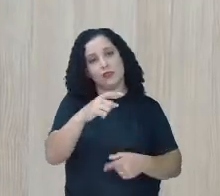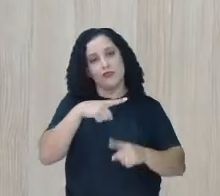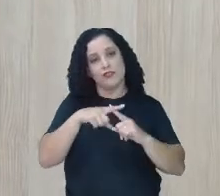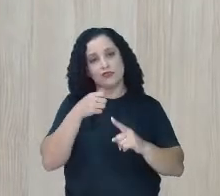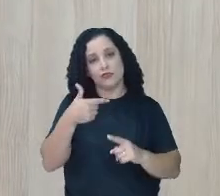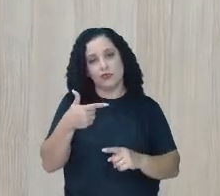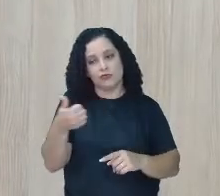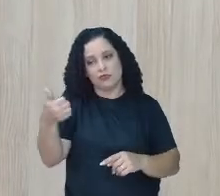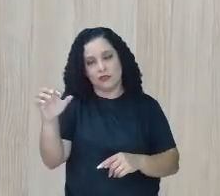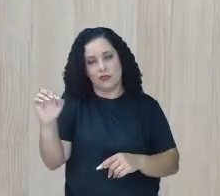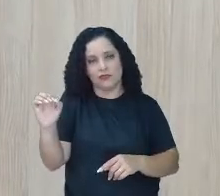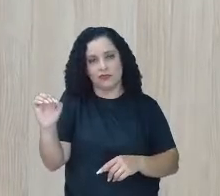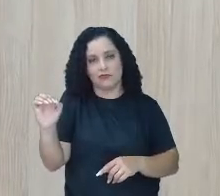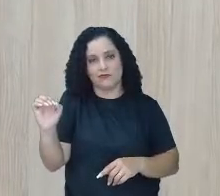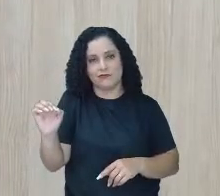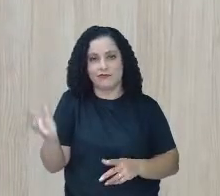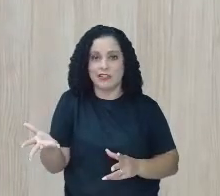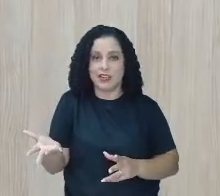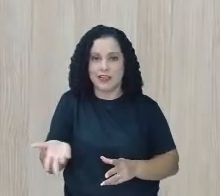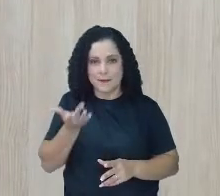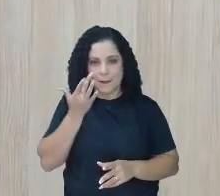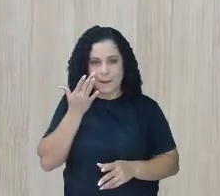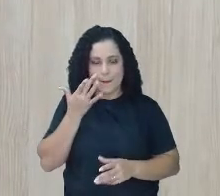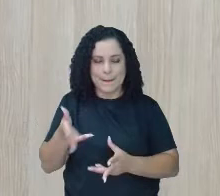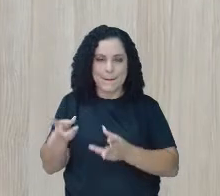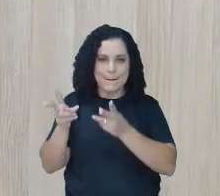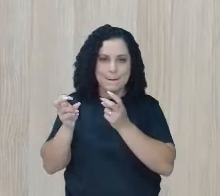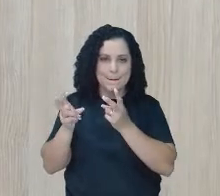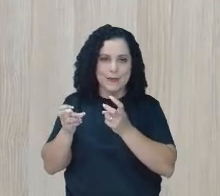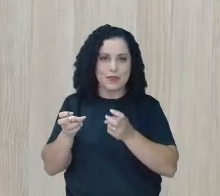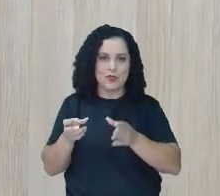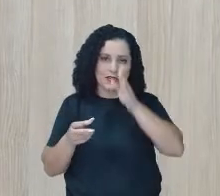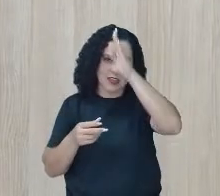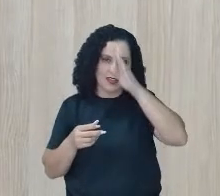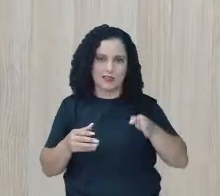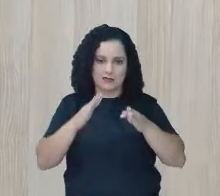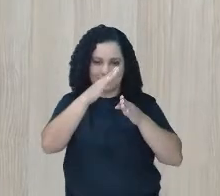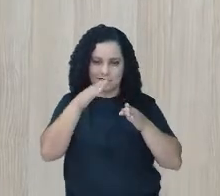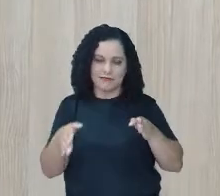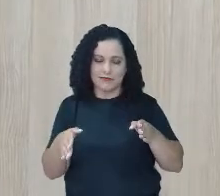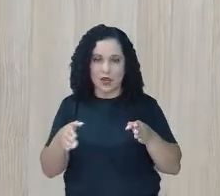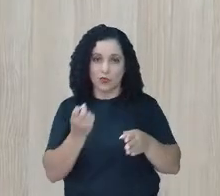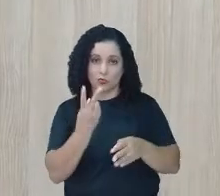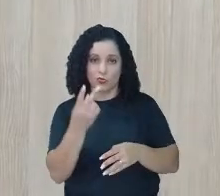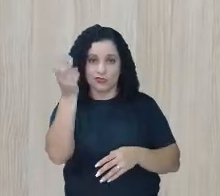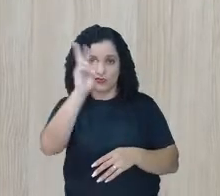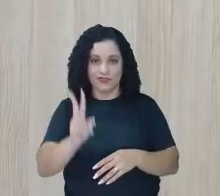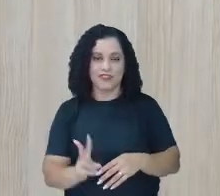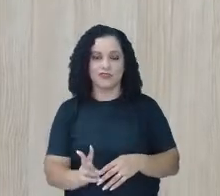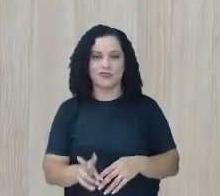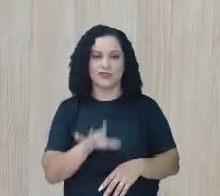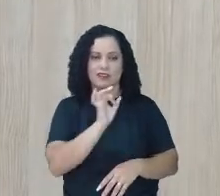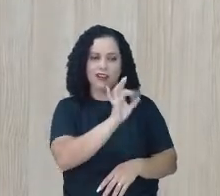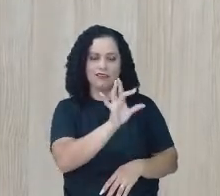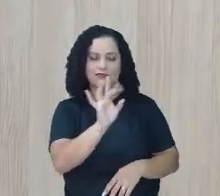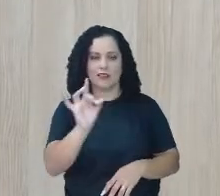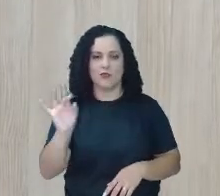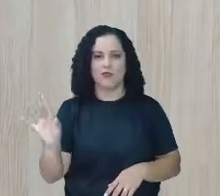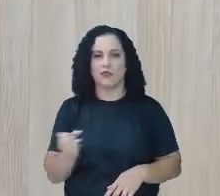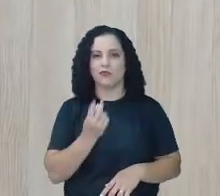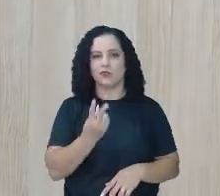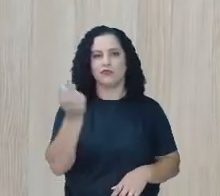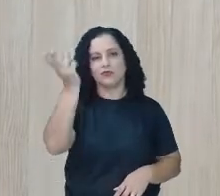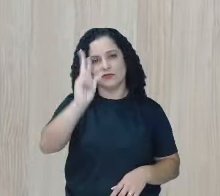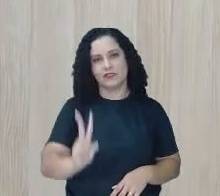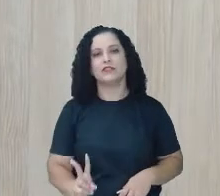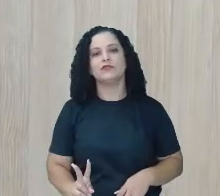deu 10. E aí a gente reparou que essa diagonal estava sendo contada 2 vezes, né? Cada uma dessas diagonais estava